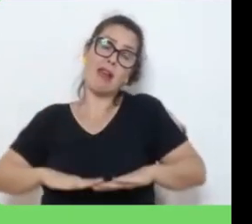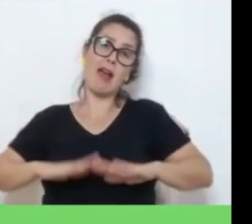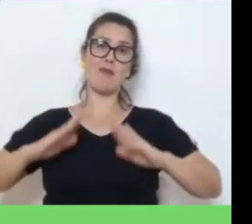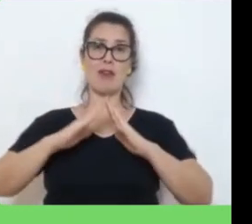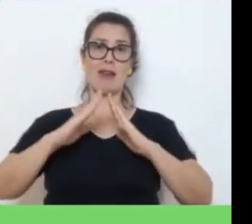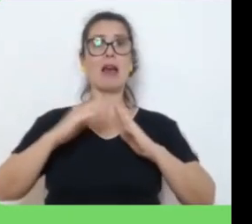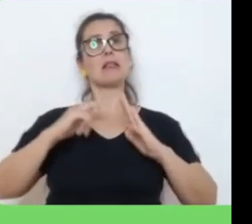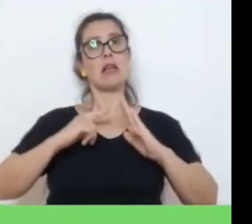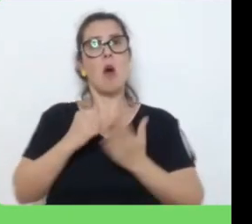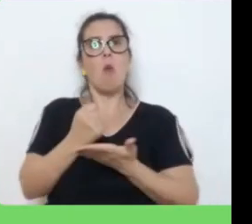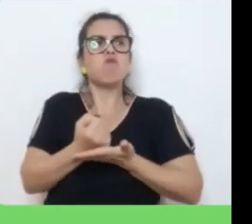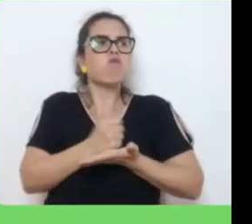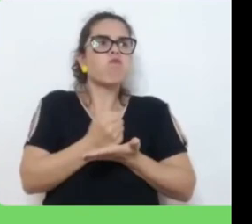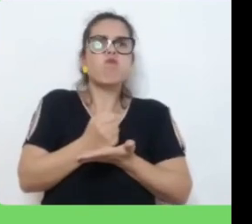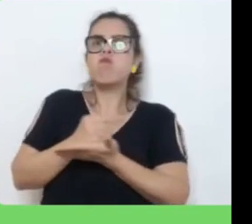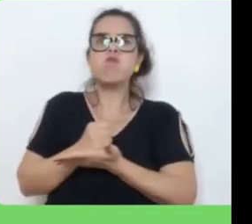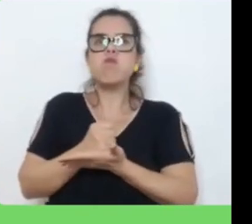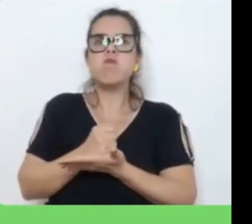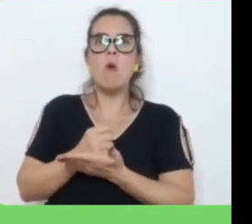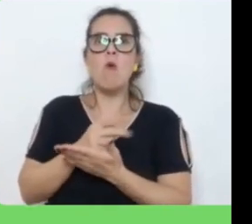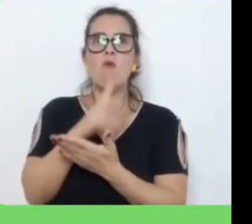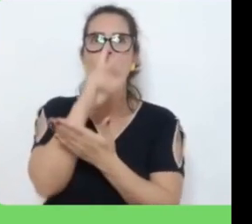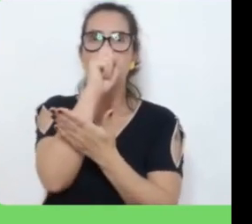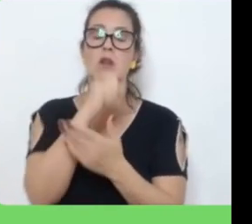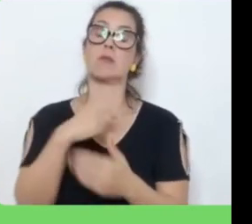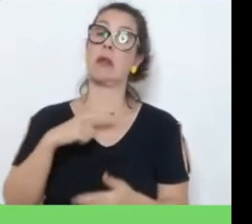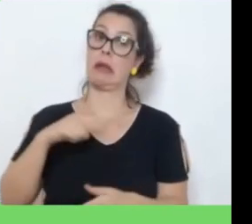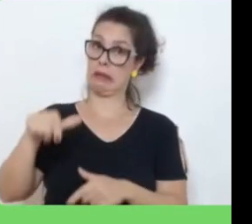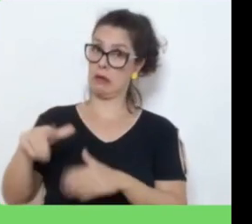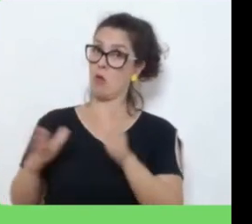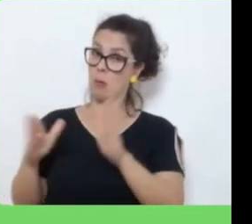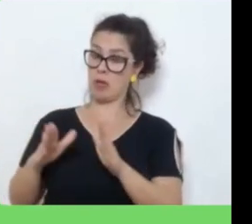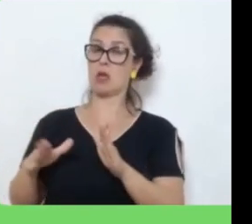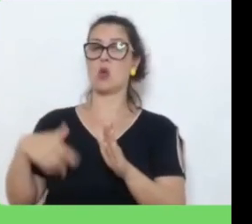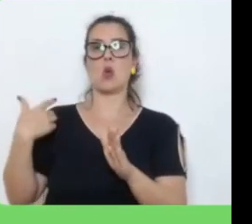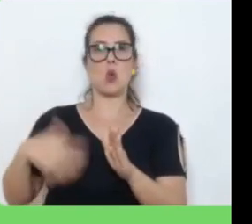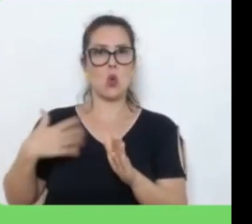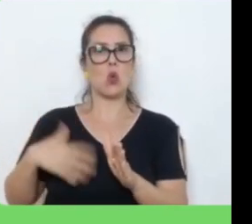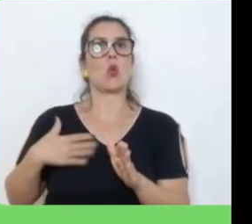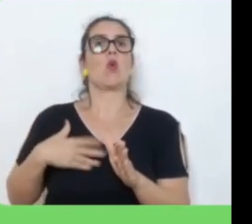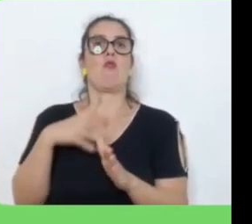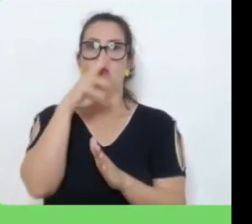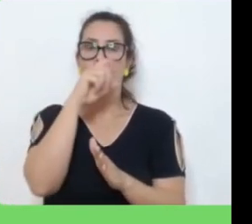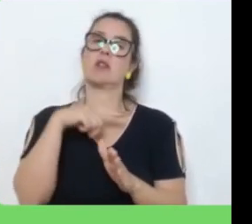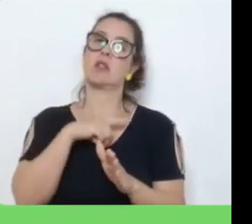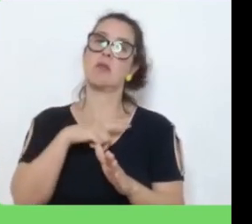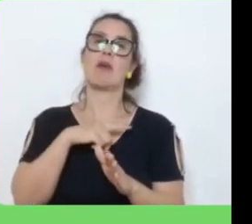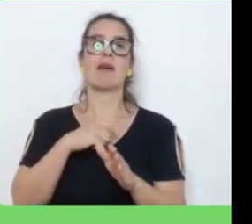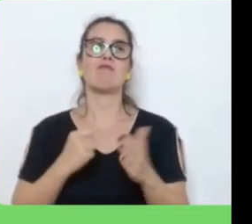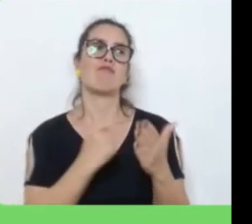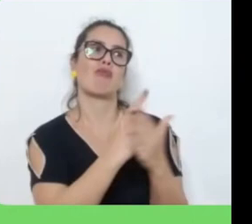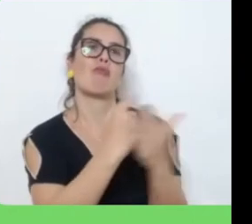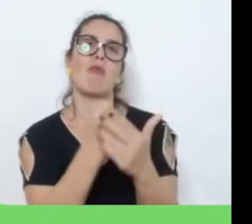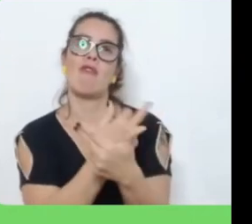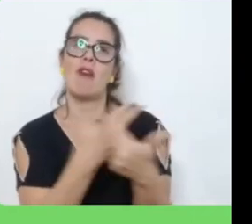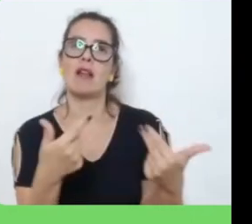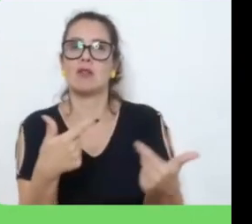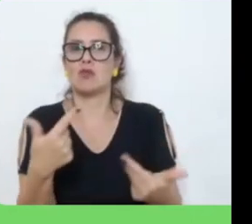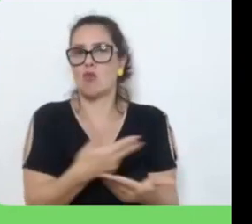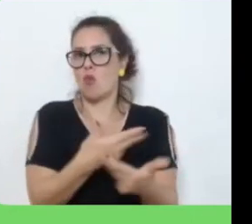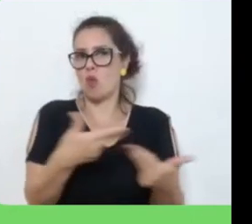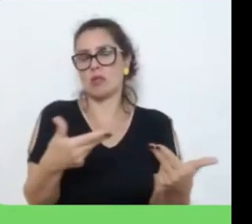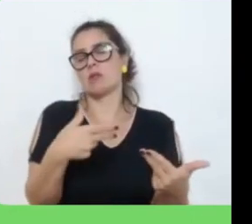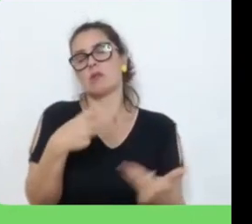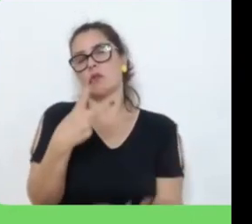então esse período foi muito produtivo e a gente teve grandes aquisições também em 2022 exato aqu eles